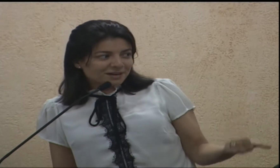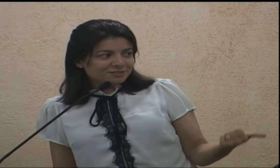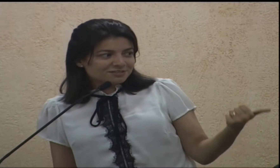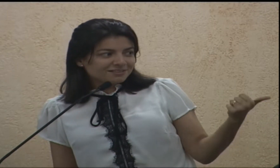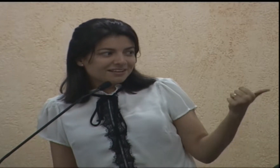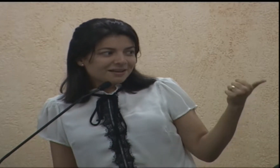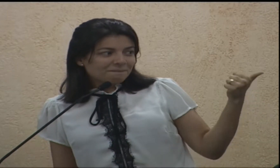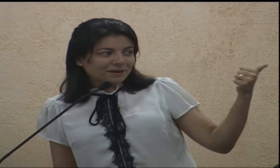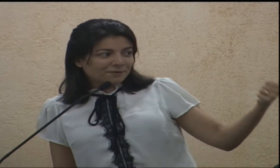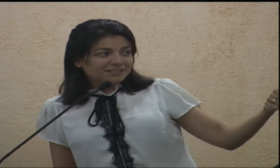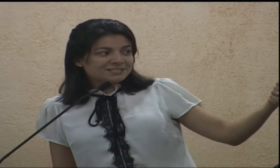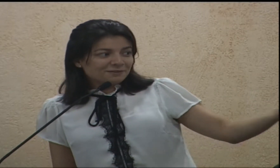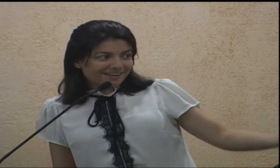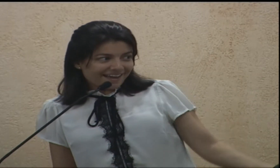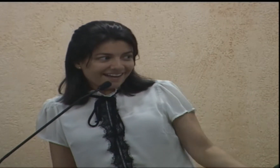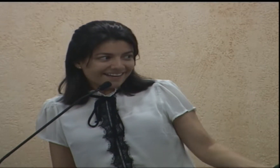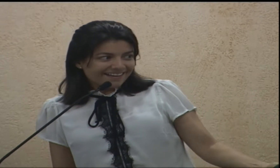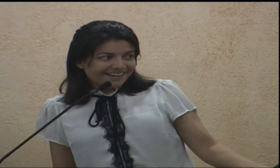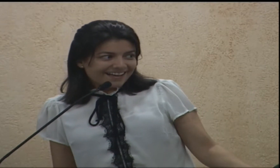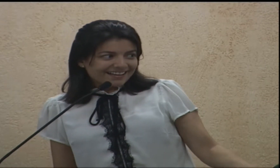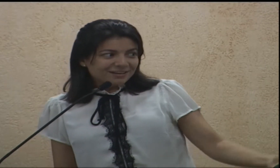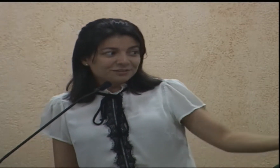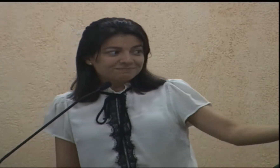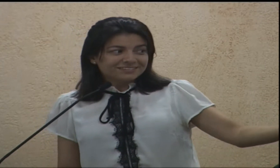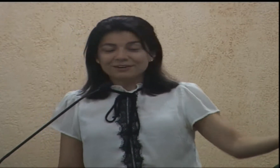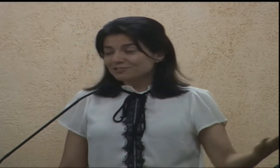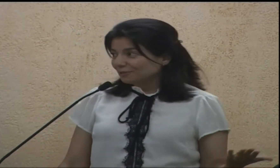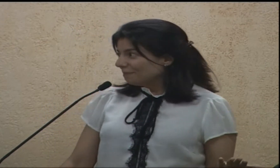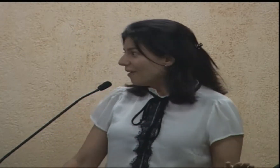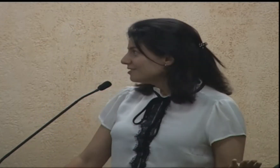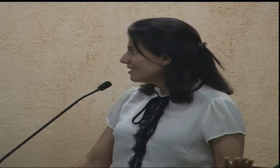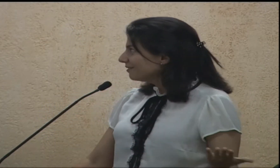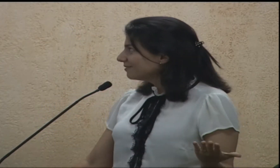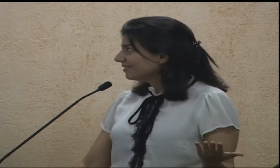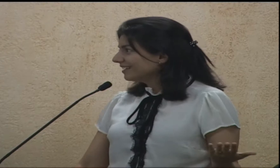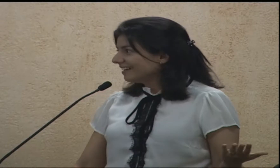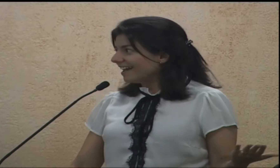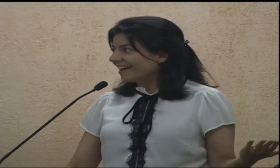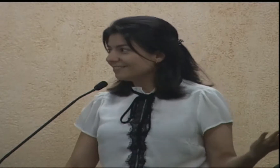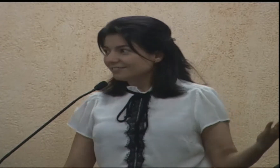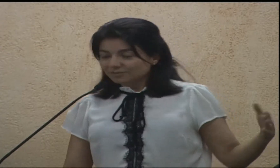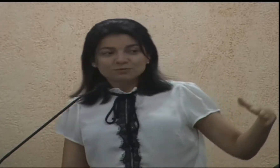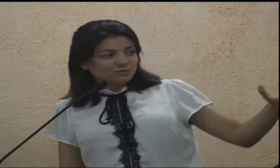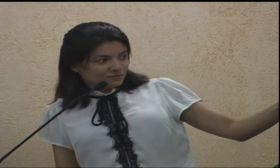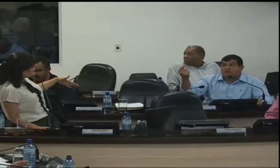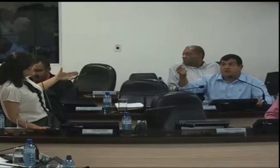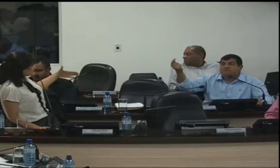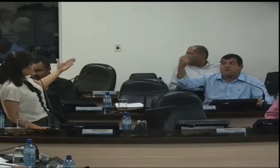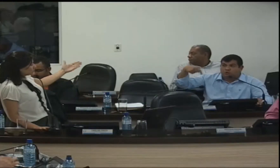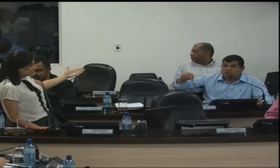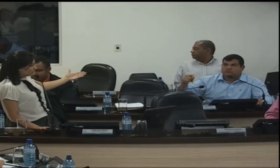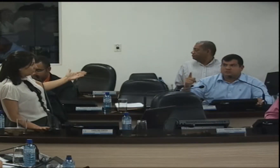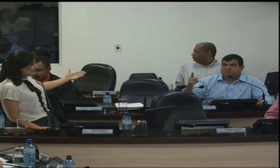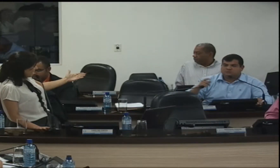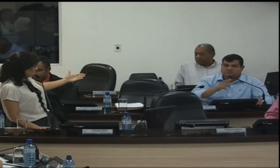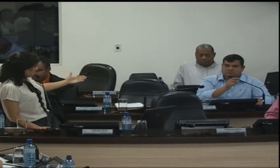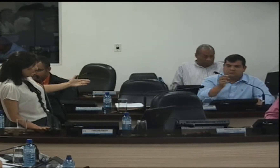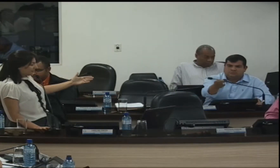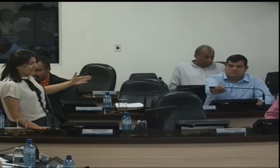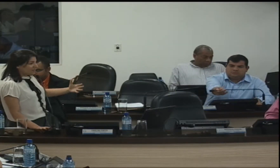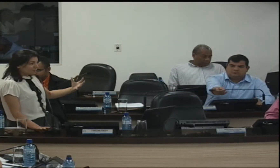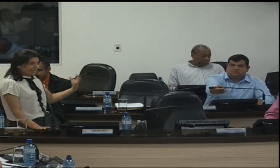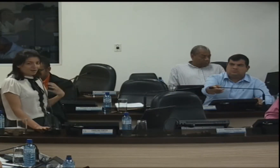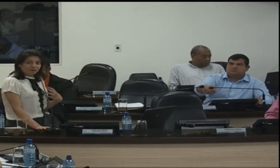Direitos humanos preconiza o quê? Eu acho que eu não posso dar de fora. Vieram, eu não quero que volte. Tudo bem.